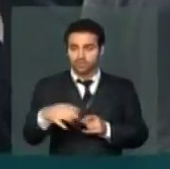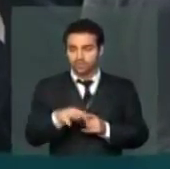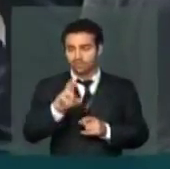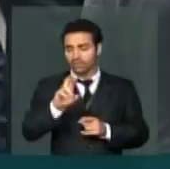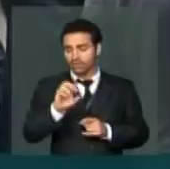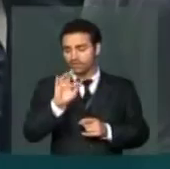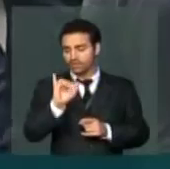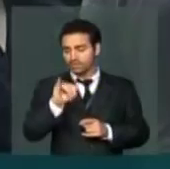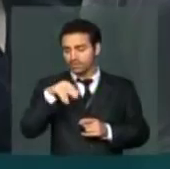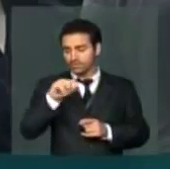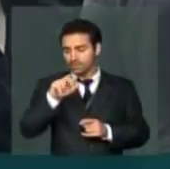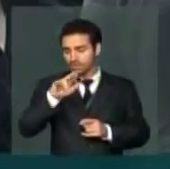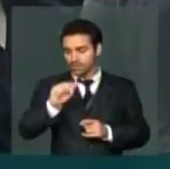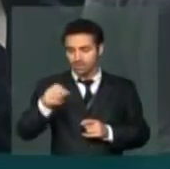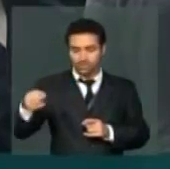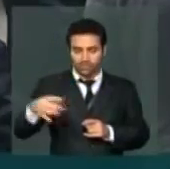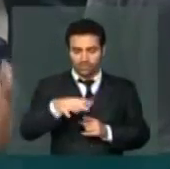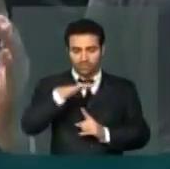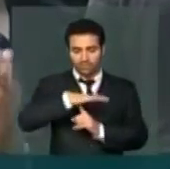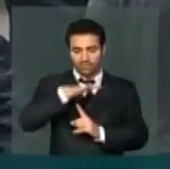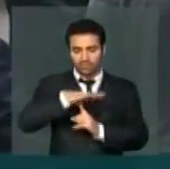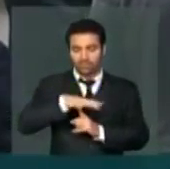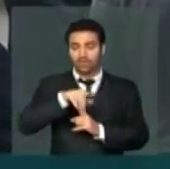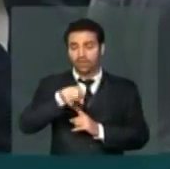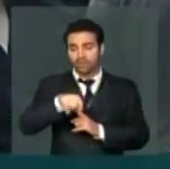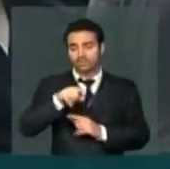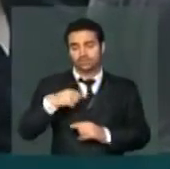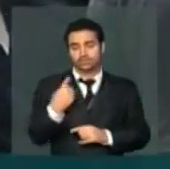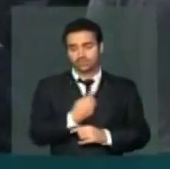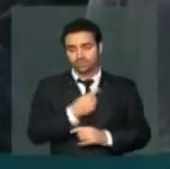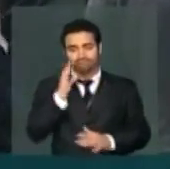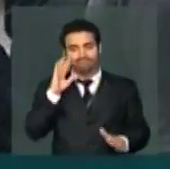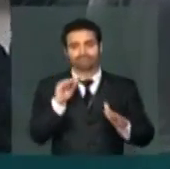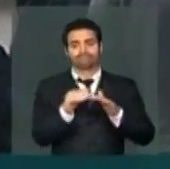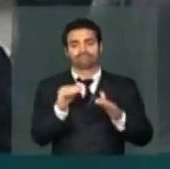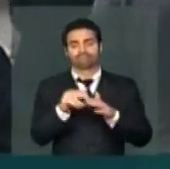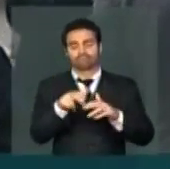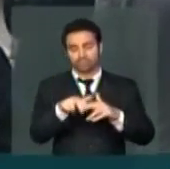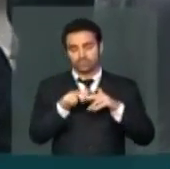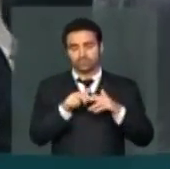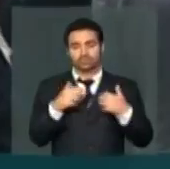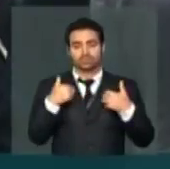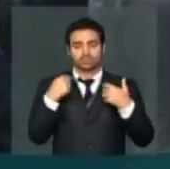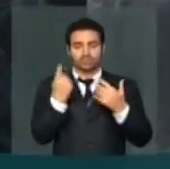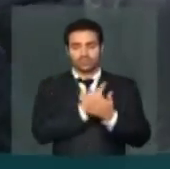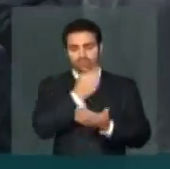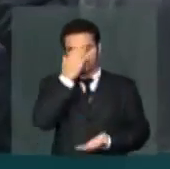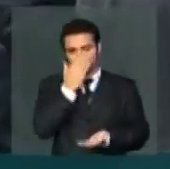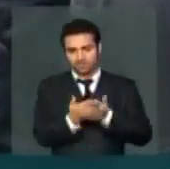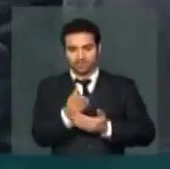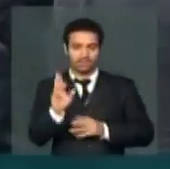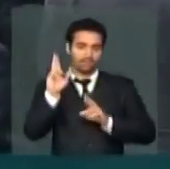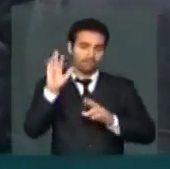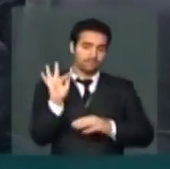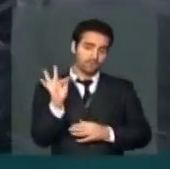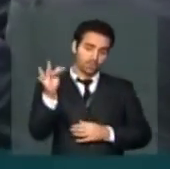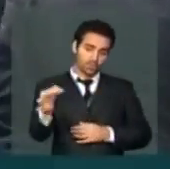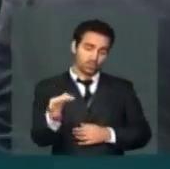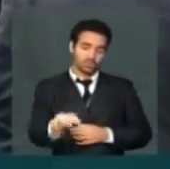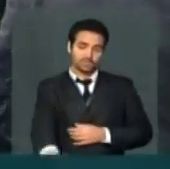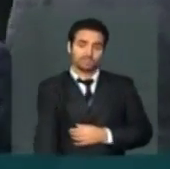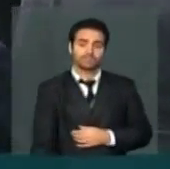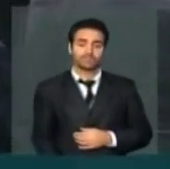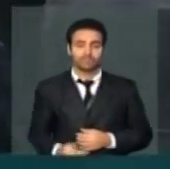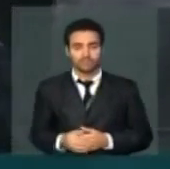refinarias, em novas plataformas, é disso que nos somamos e é desse futuro que nós acreditamos. Aos poucos,